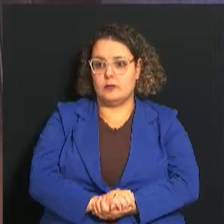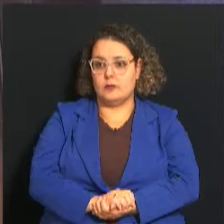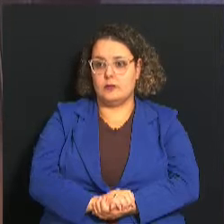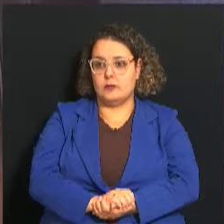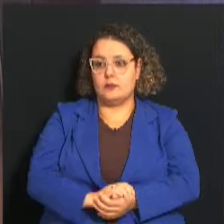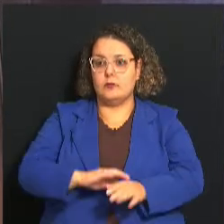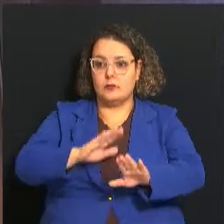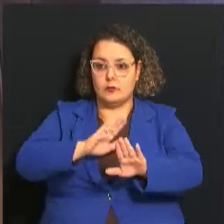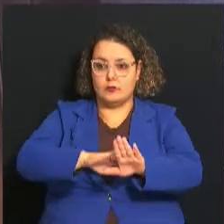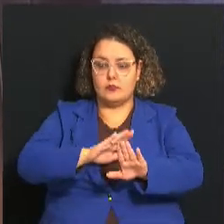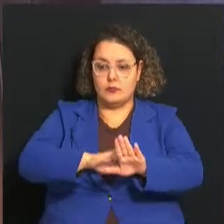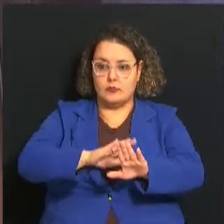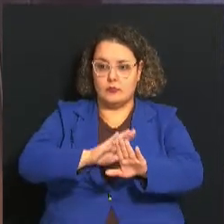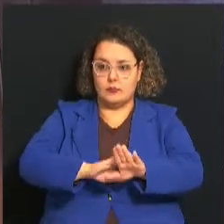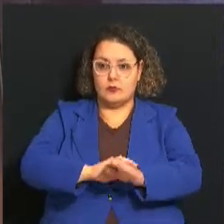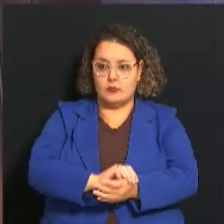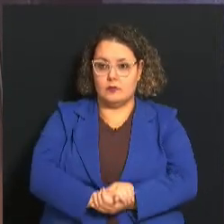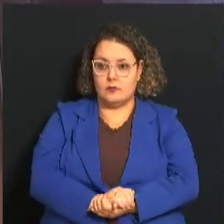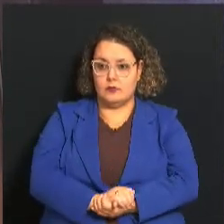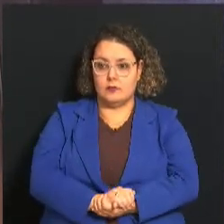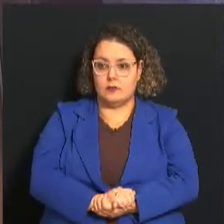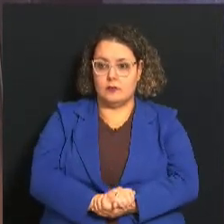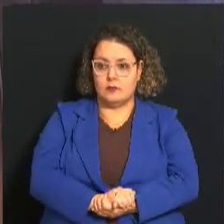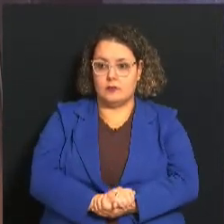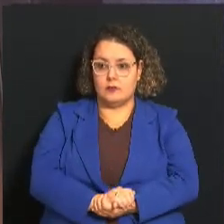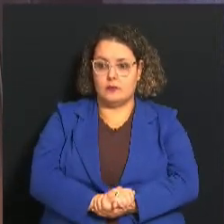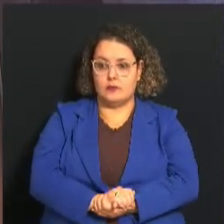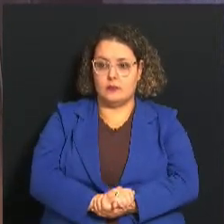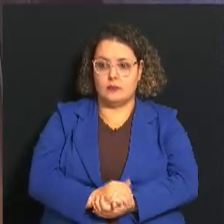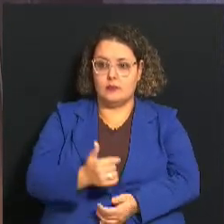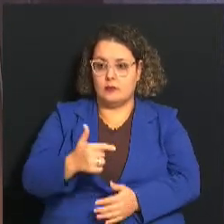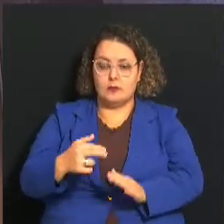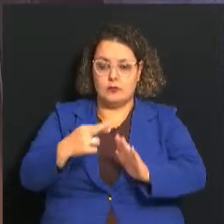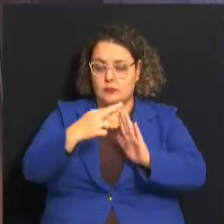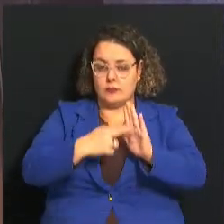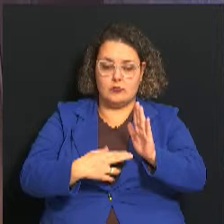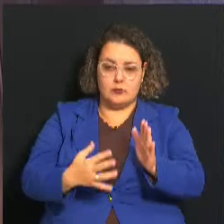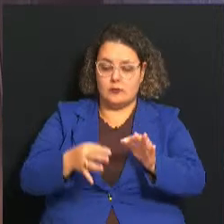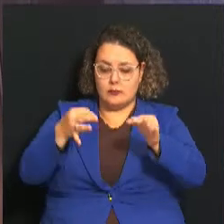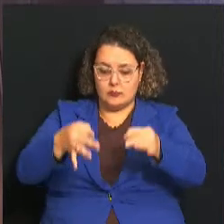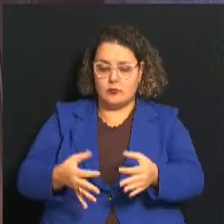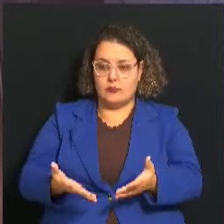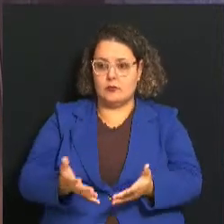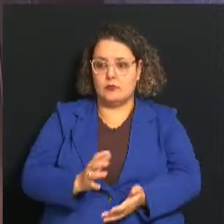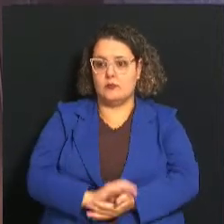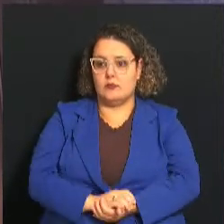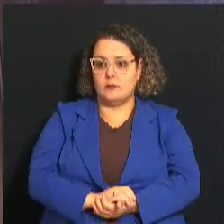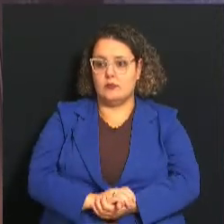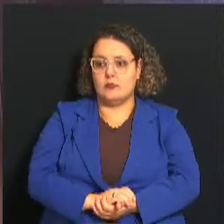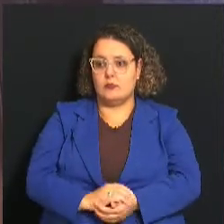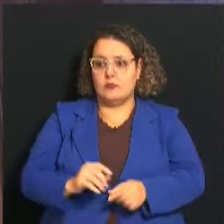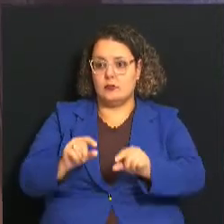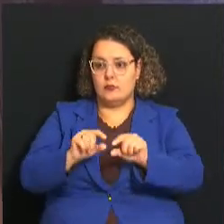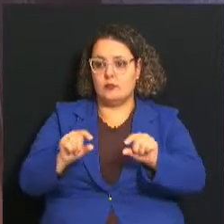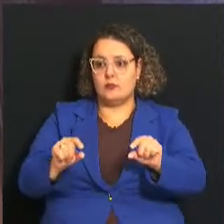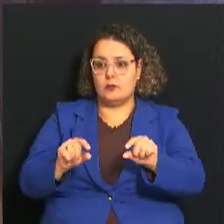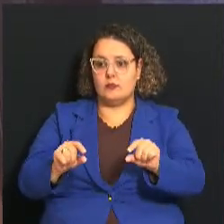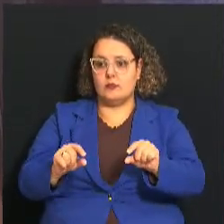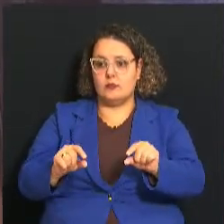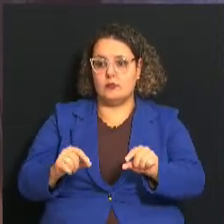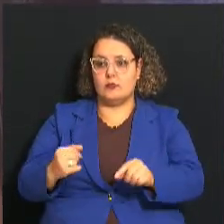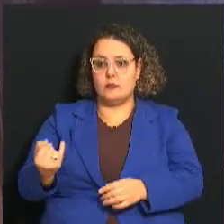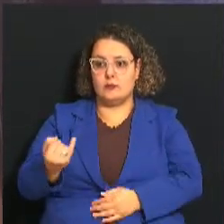atuação. Eu não tenho uma redação pronta, mas me parece que neste item seria